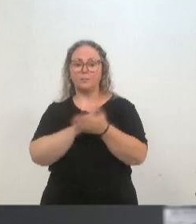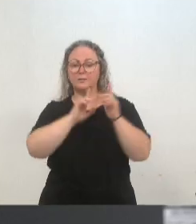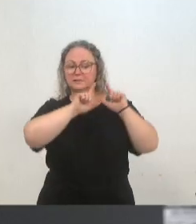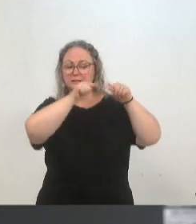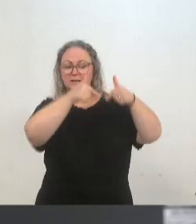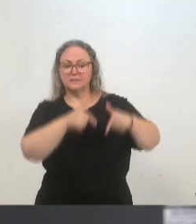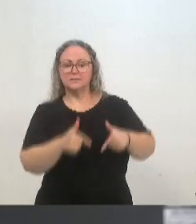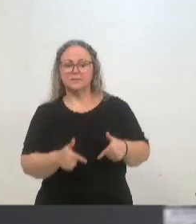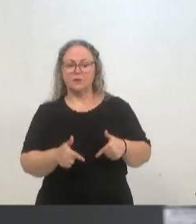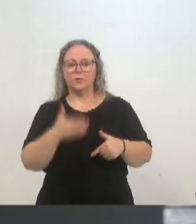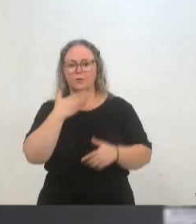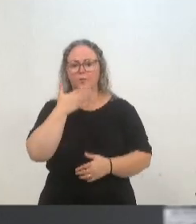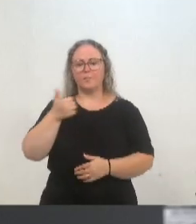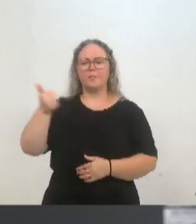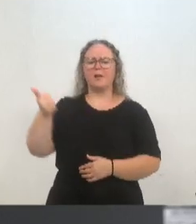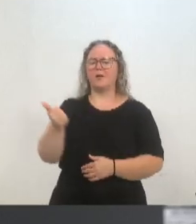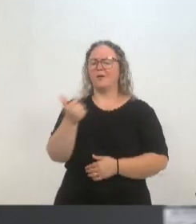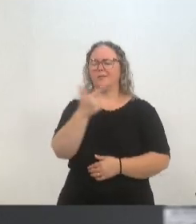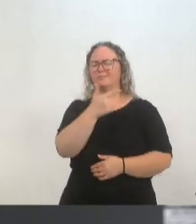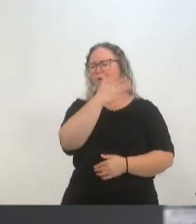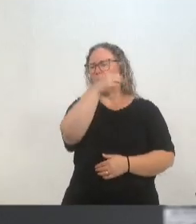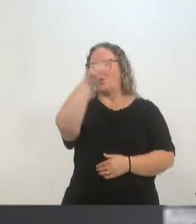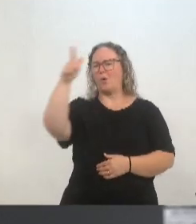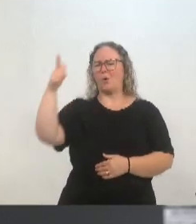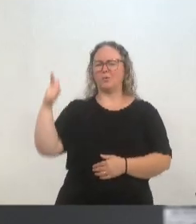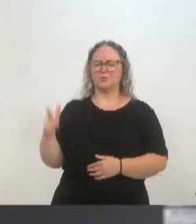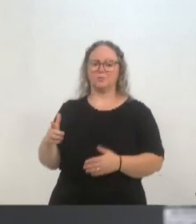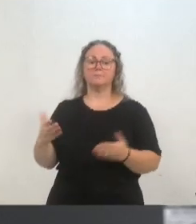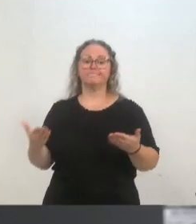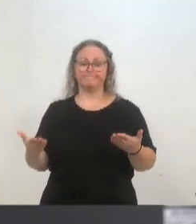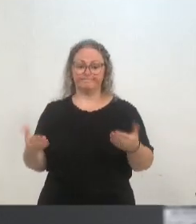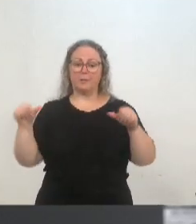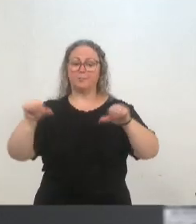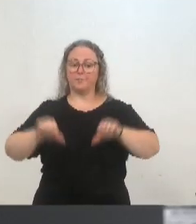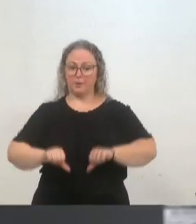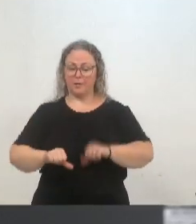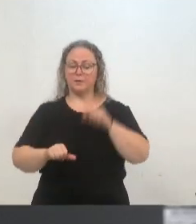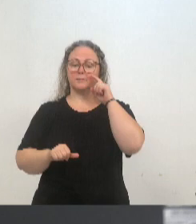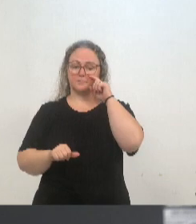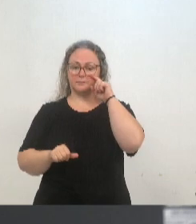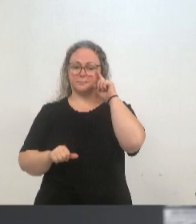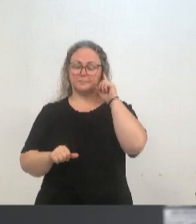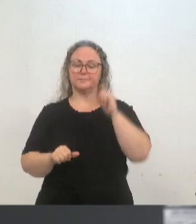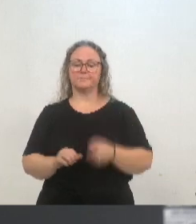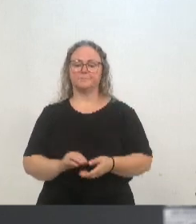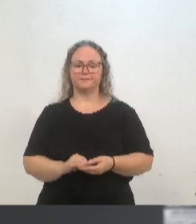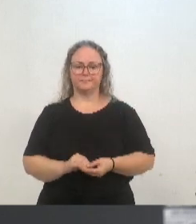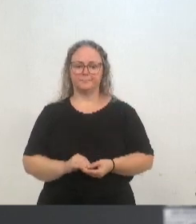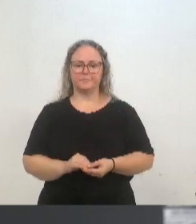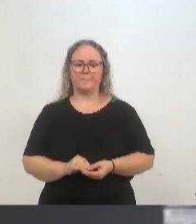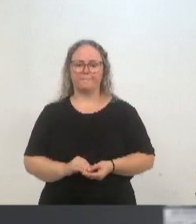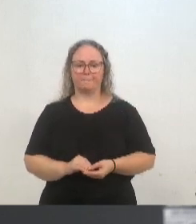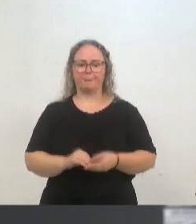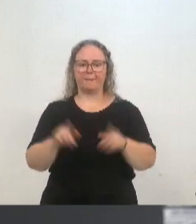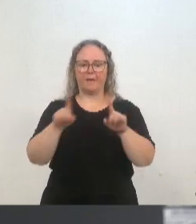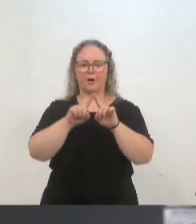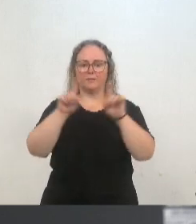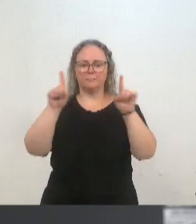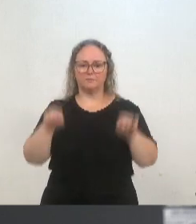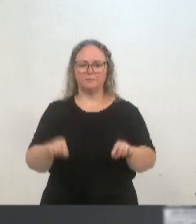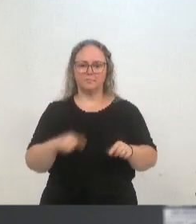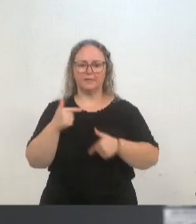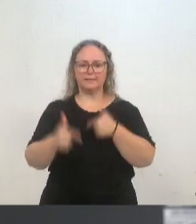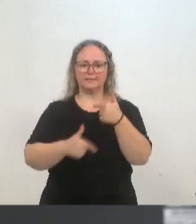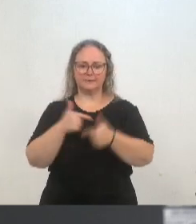de ampliar, não conseguem ficar aqui, estão indo para lá. E acontece o pior dos mundos, que é quando o funcionário trabalha em outra cidade,